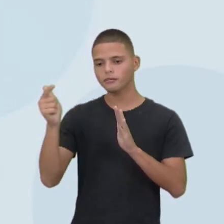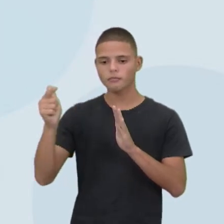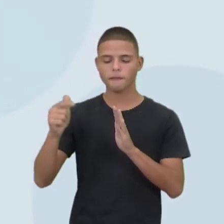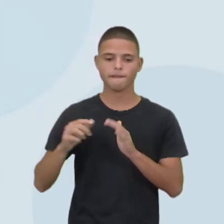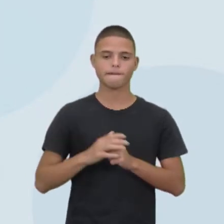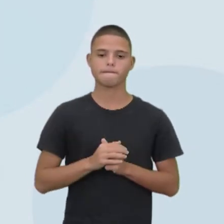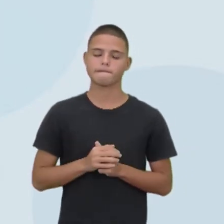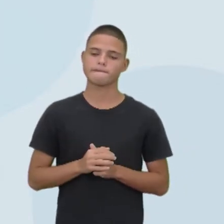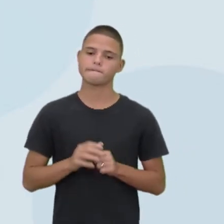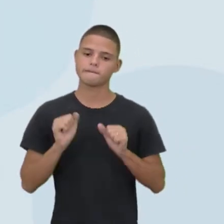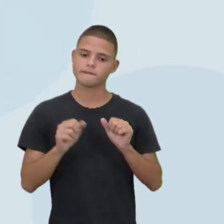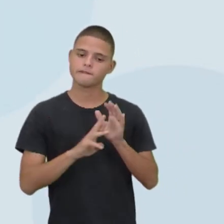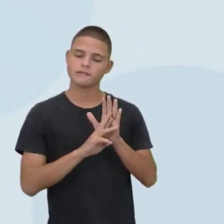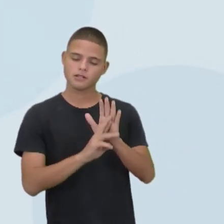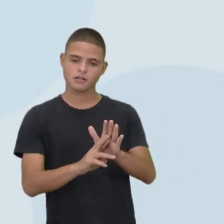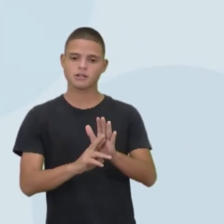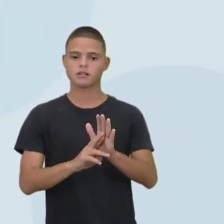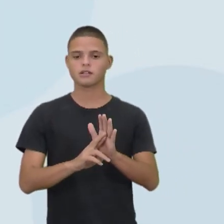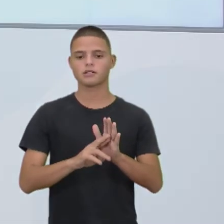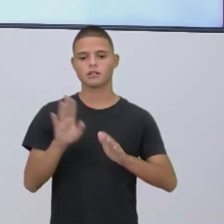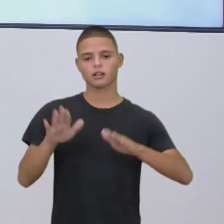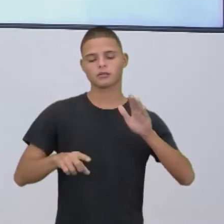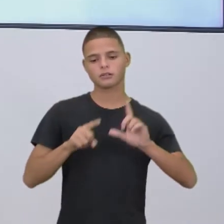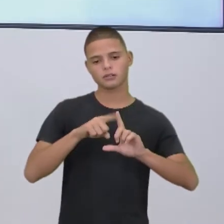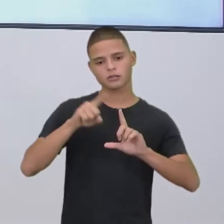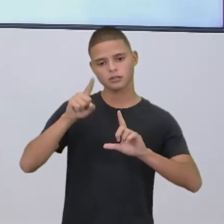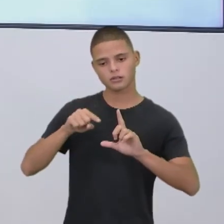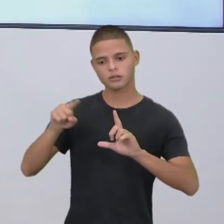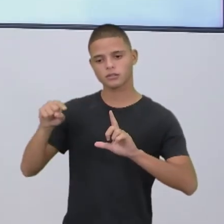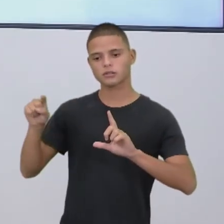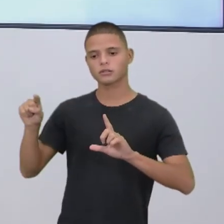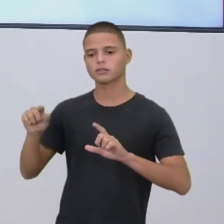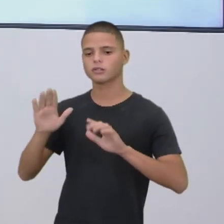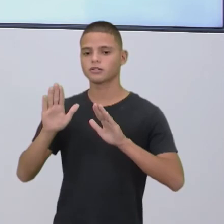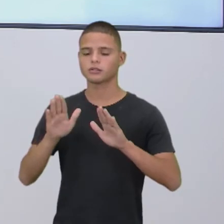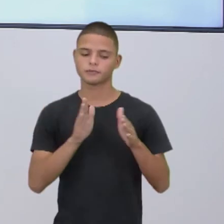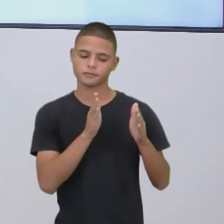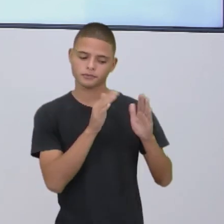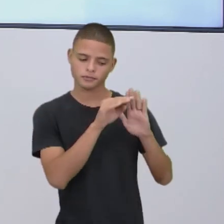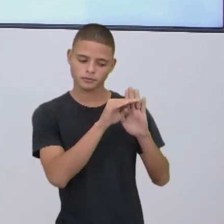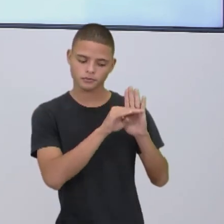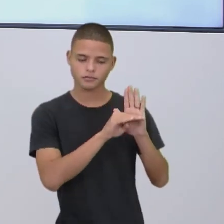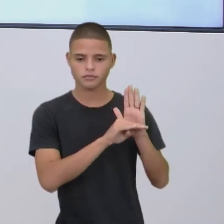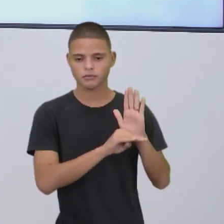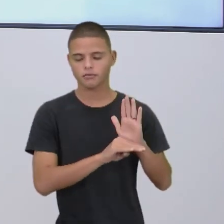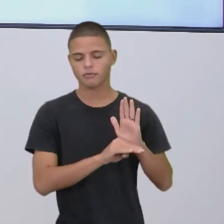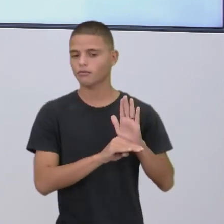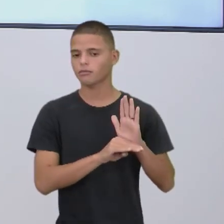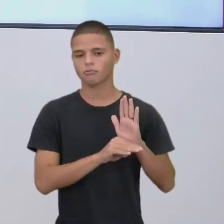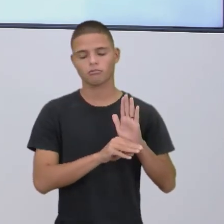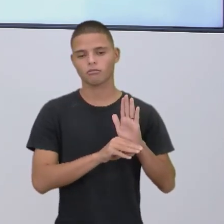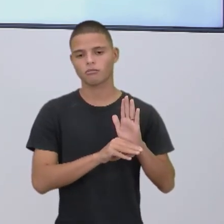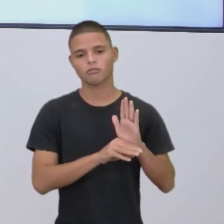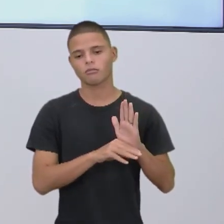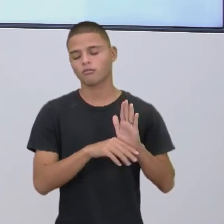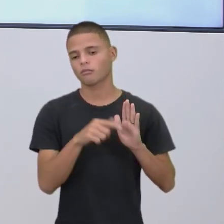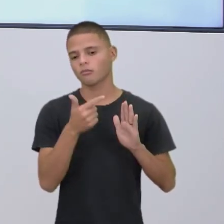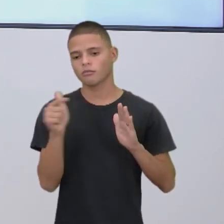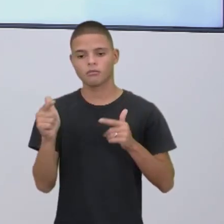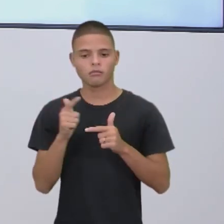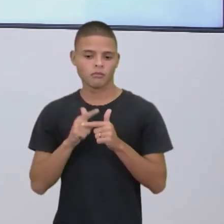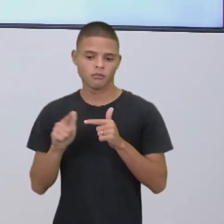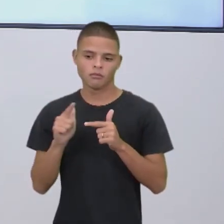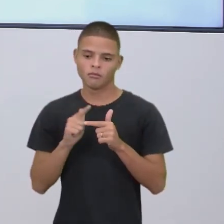queira, né, que tenha um determinado crescimento, mas assim, na ordem de se colocar determinadas cálculos, determinados